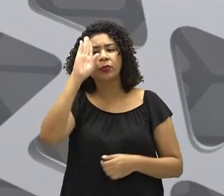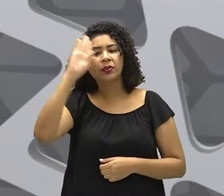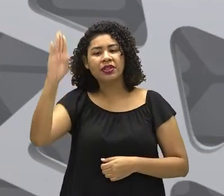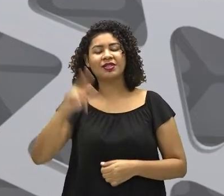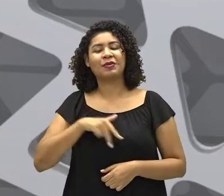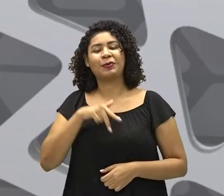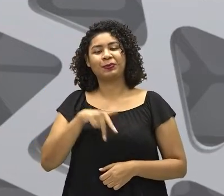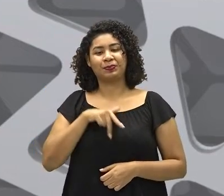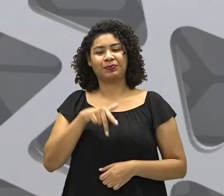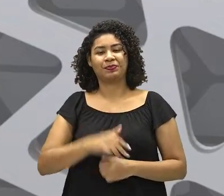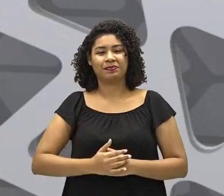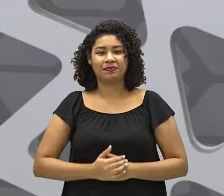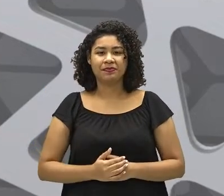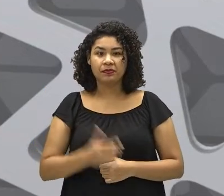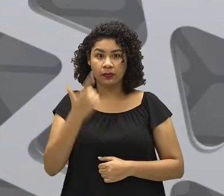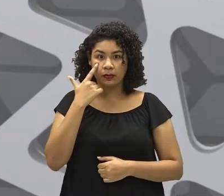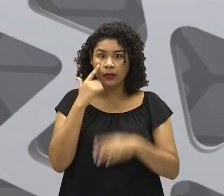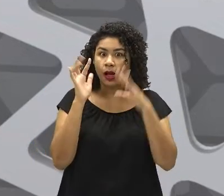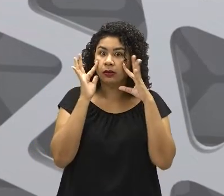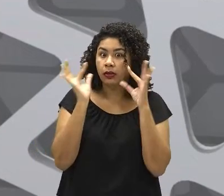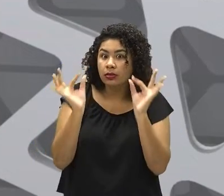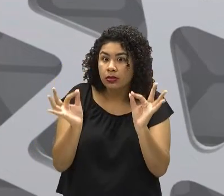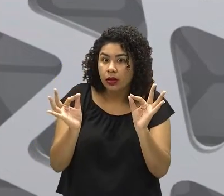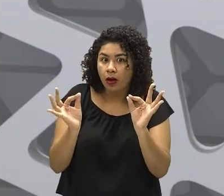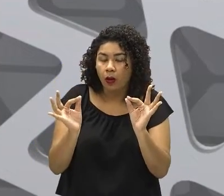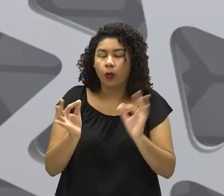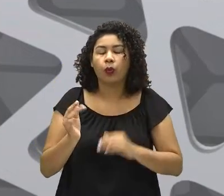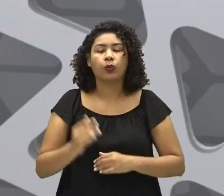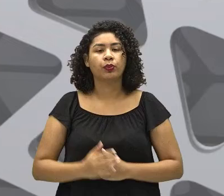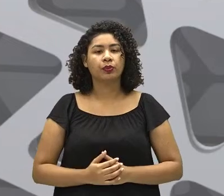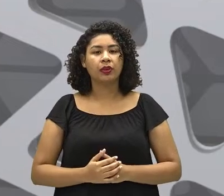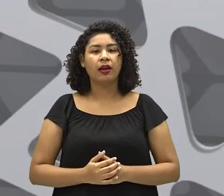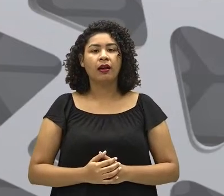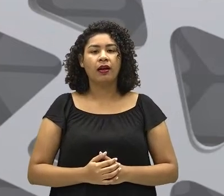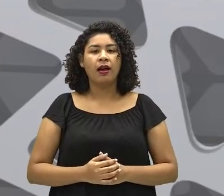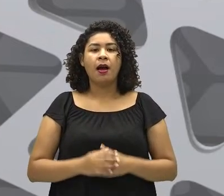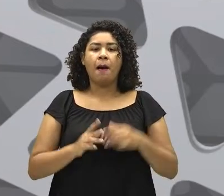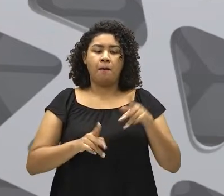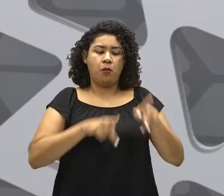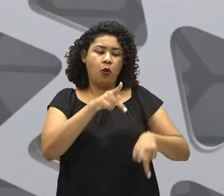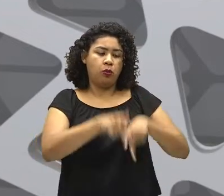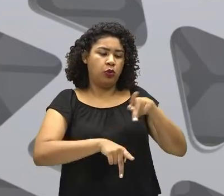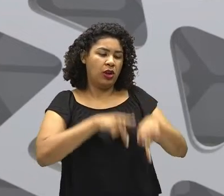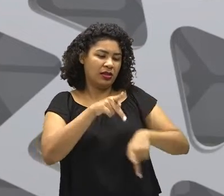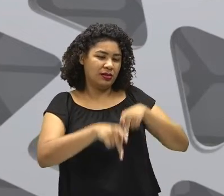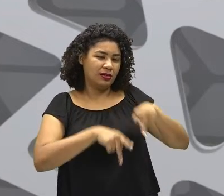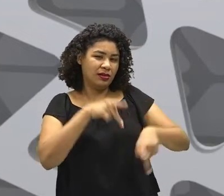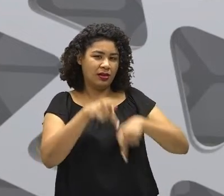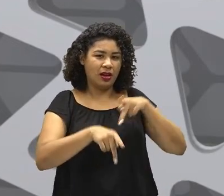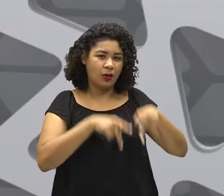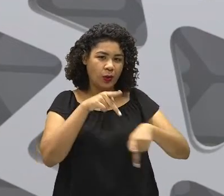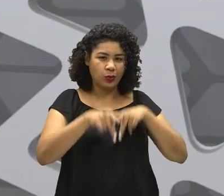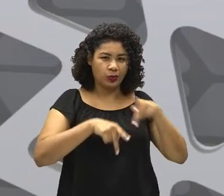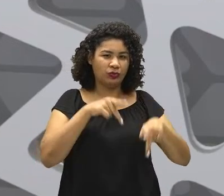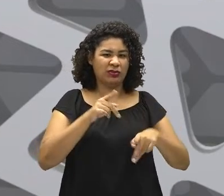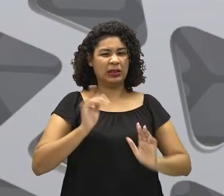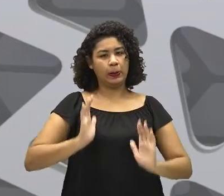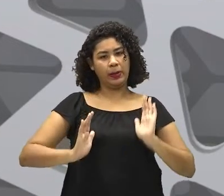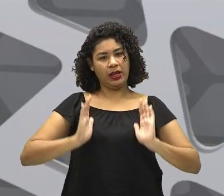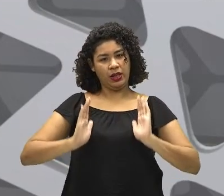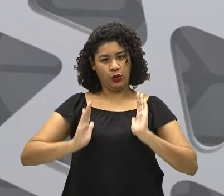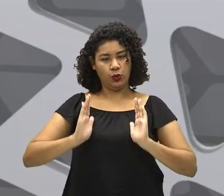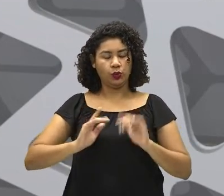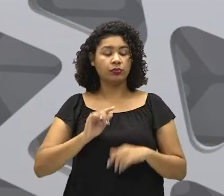Em momento algum nós estamos dizendo que a população vai abandonar, né, a população que vivia